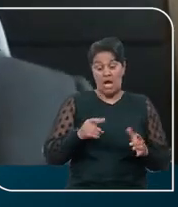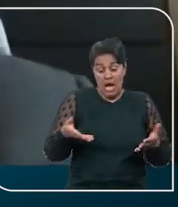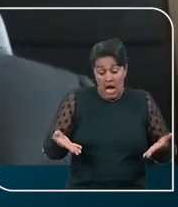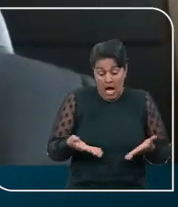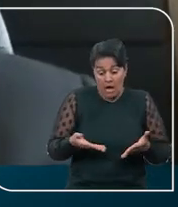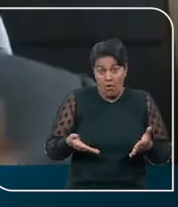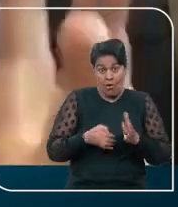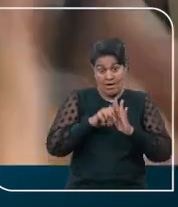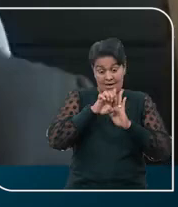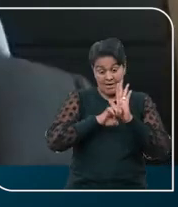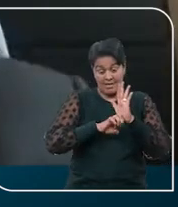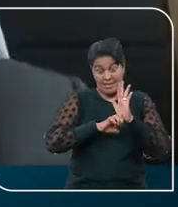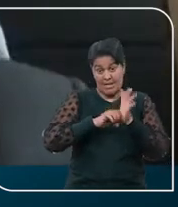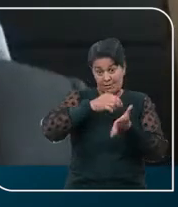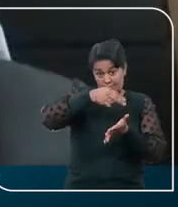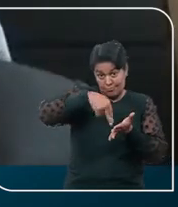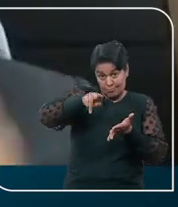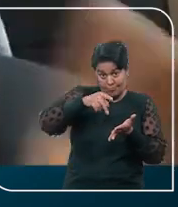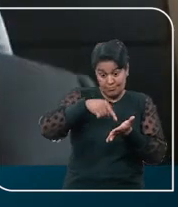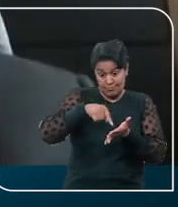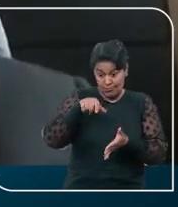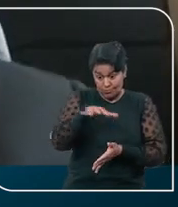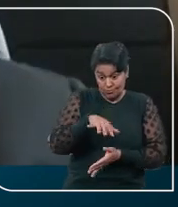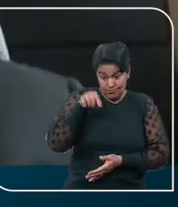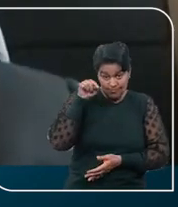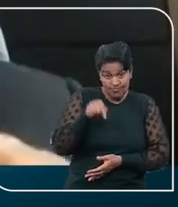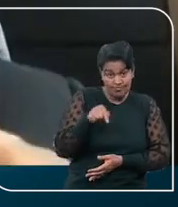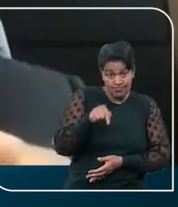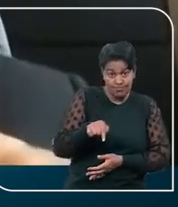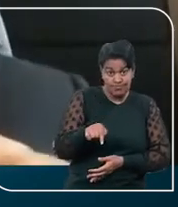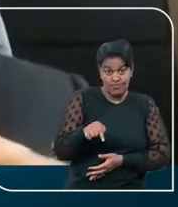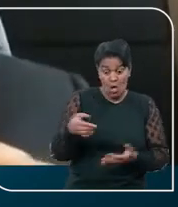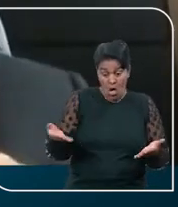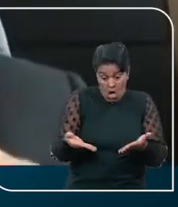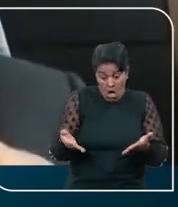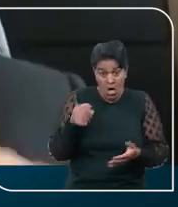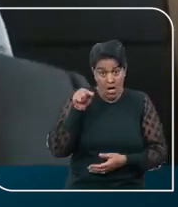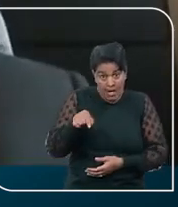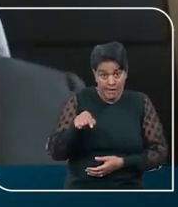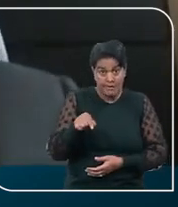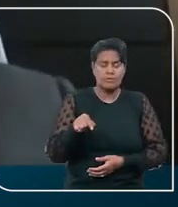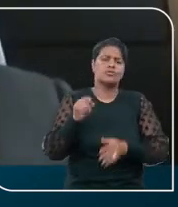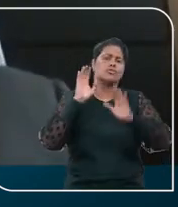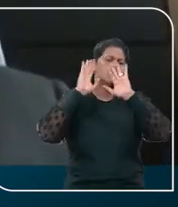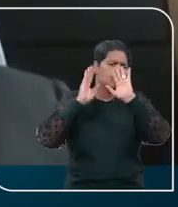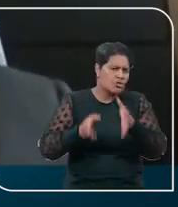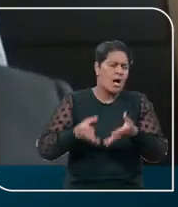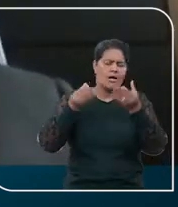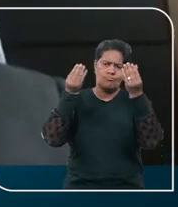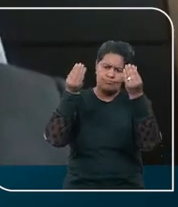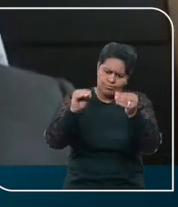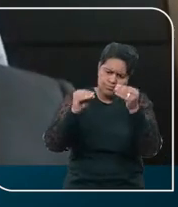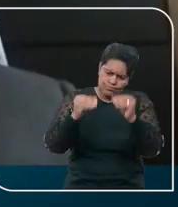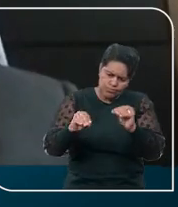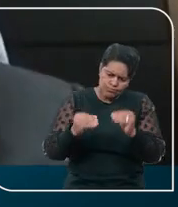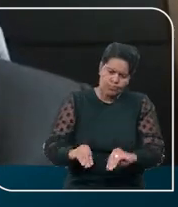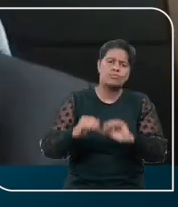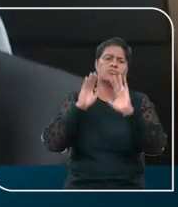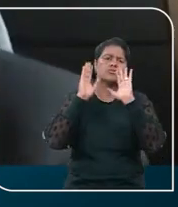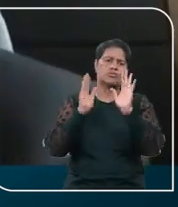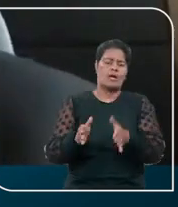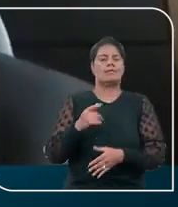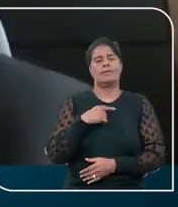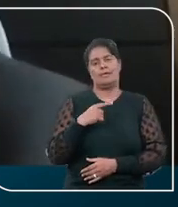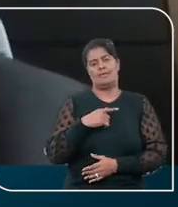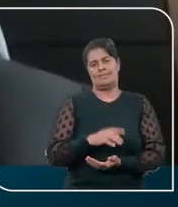sociais e coletivos daquele microsistema jurídico, daquele condomínio, as convenções já prevêem esse tipo de locação, o empreendimento ele